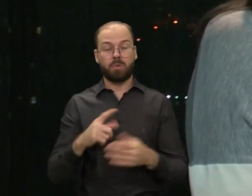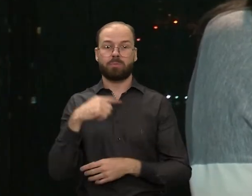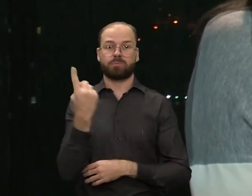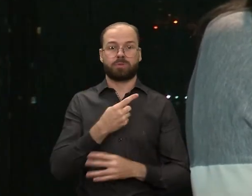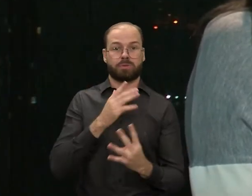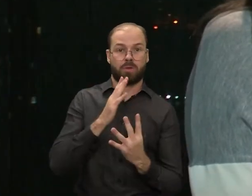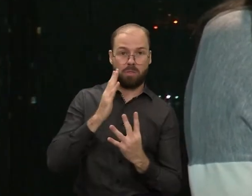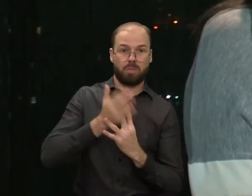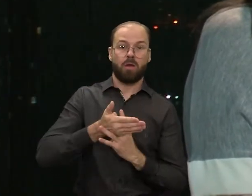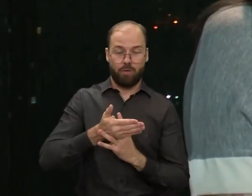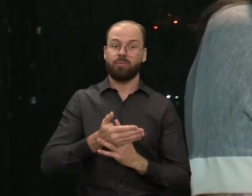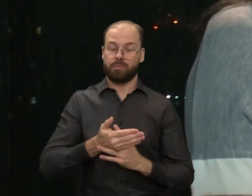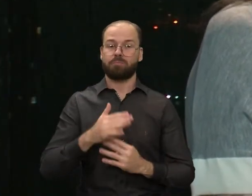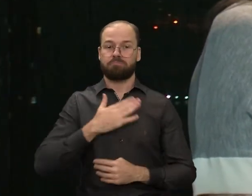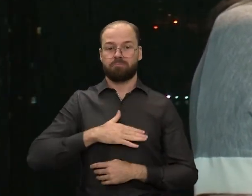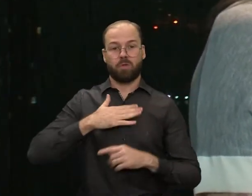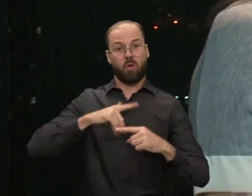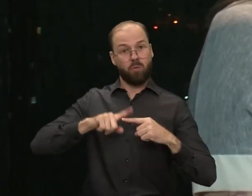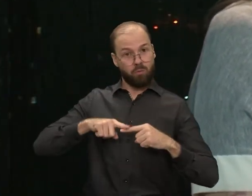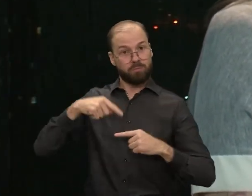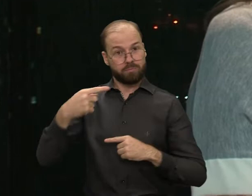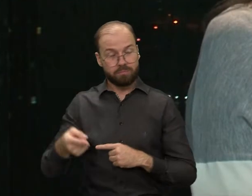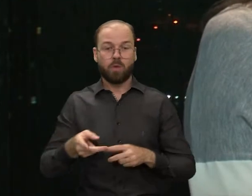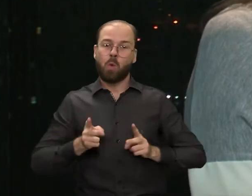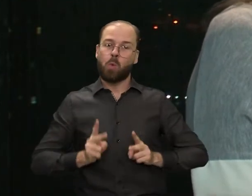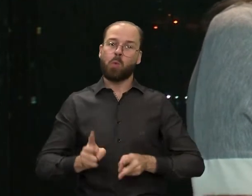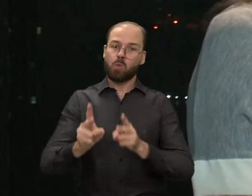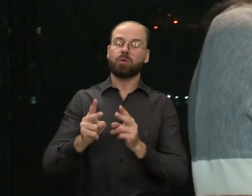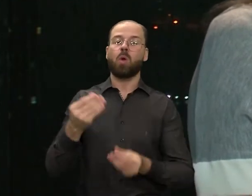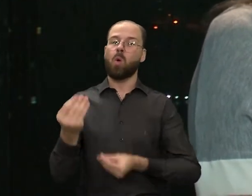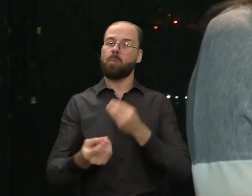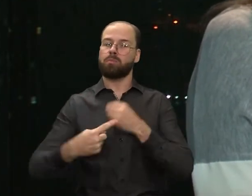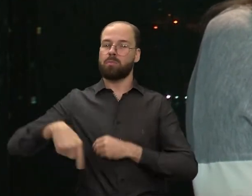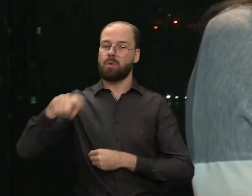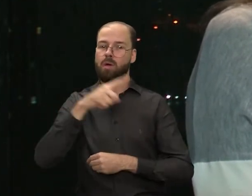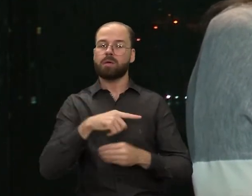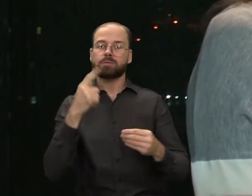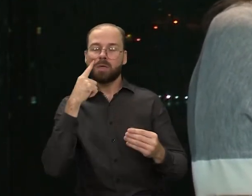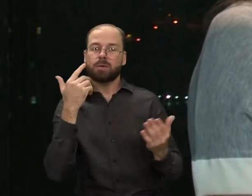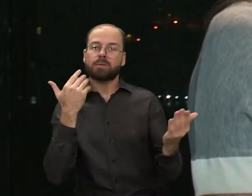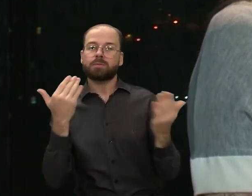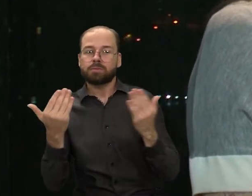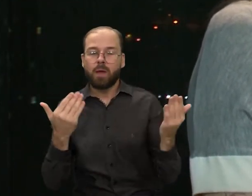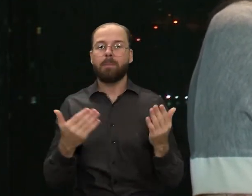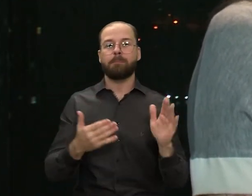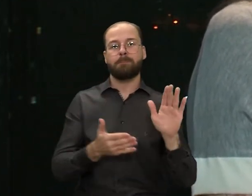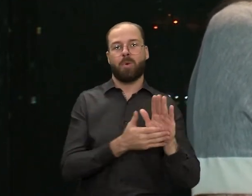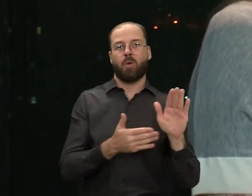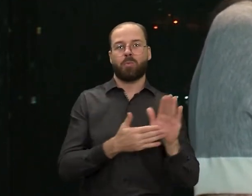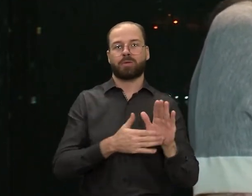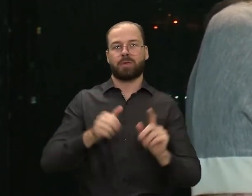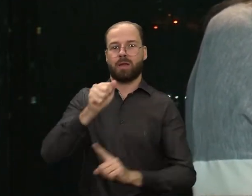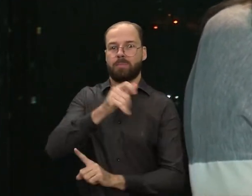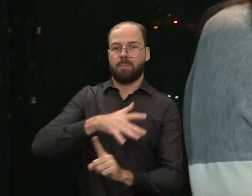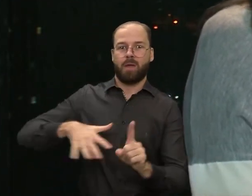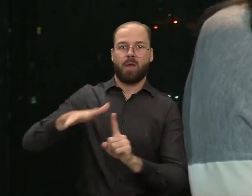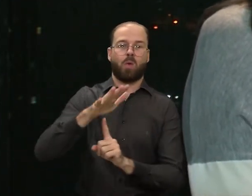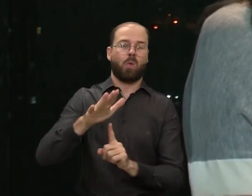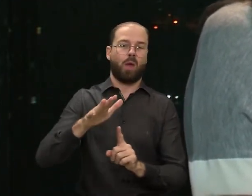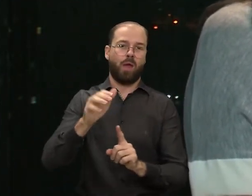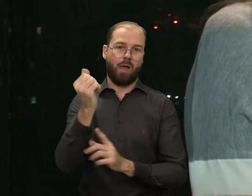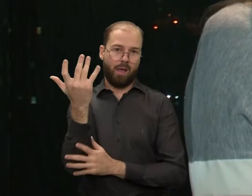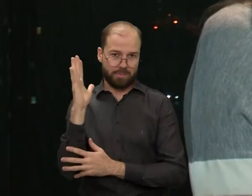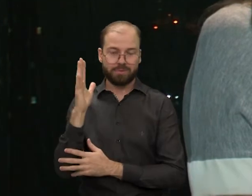daqui a pouco para continuar fazendo essa análise a respeito das diferentes propostas para a área do meio ambiente que foram